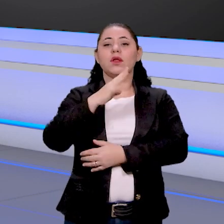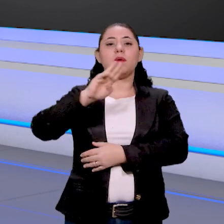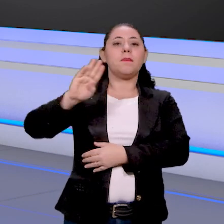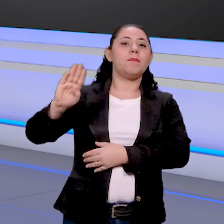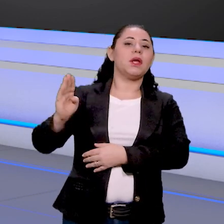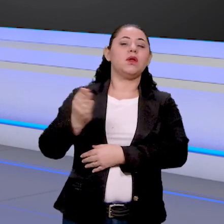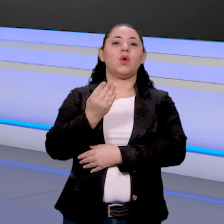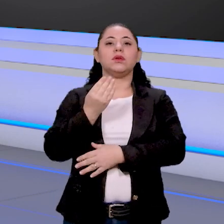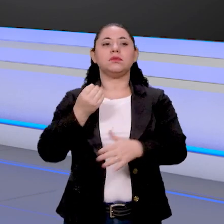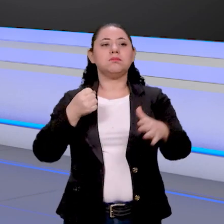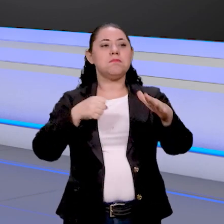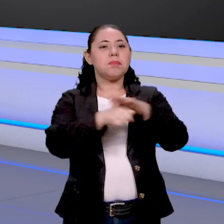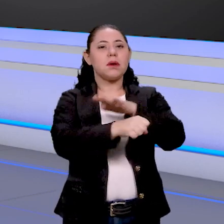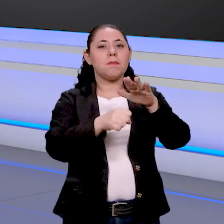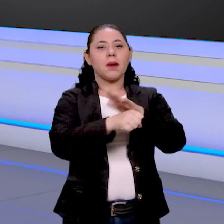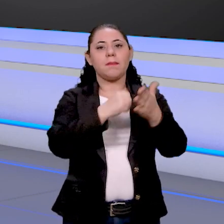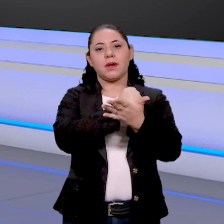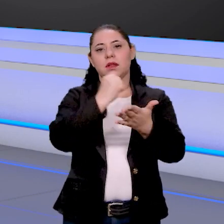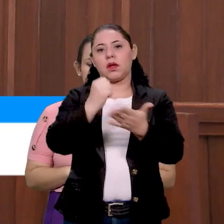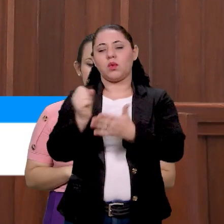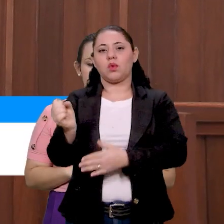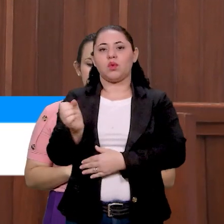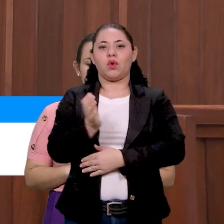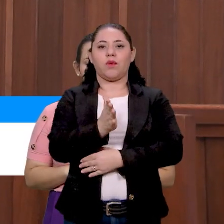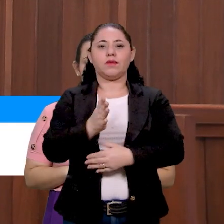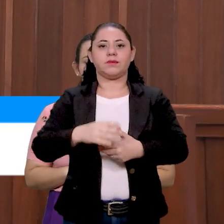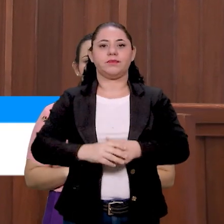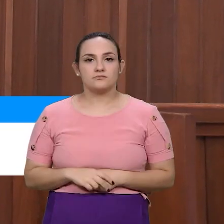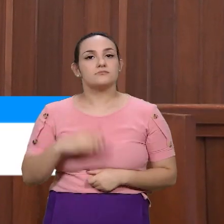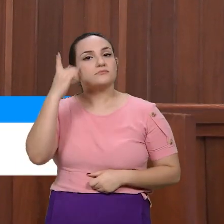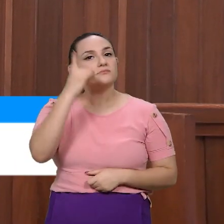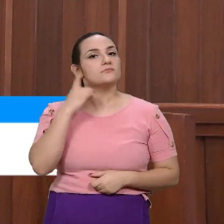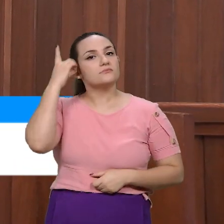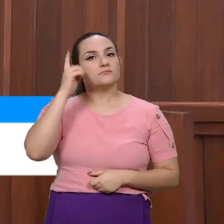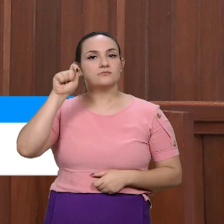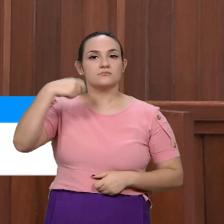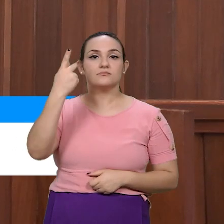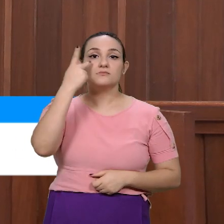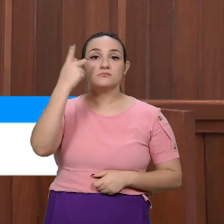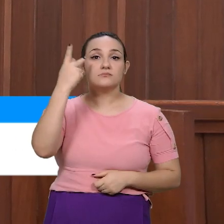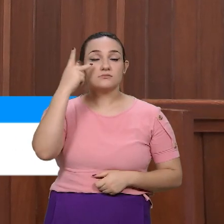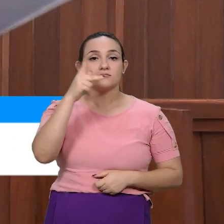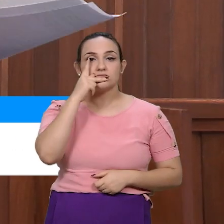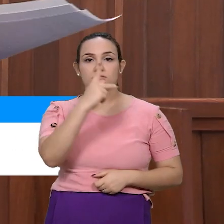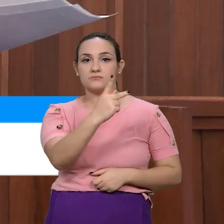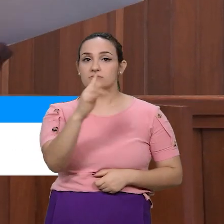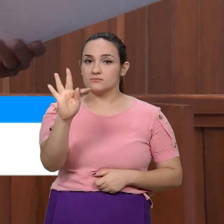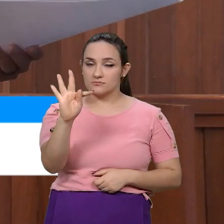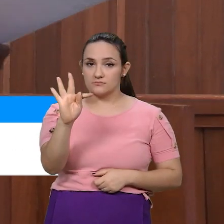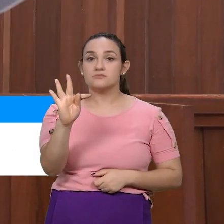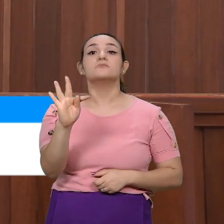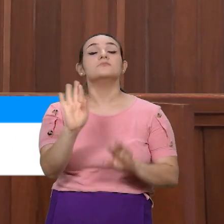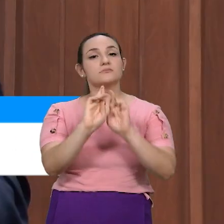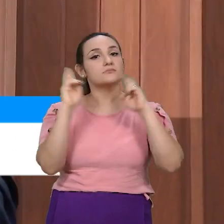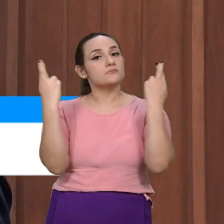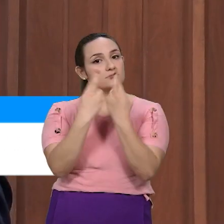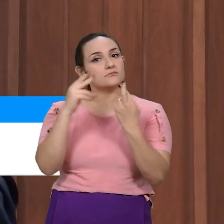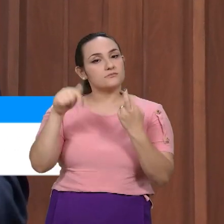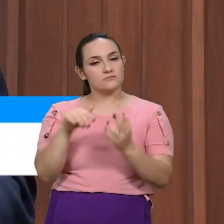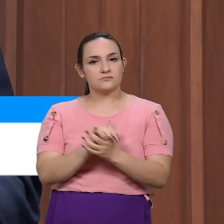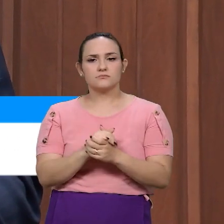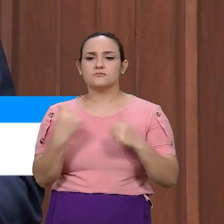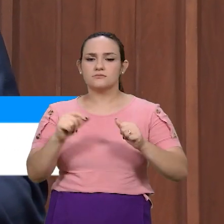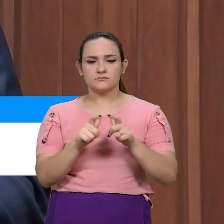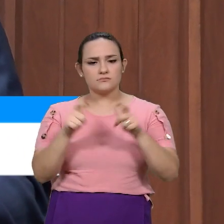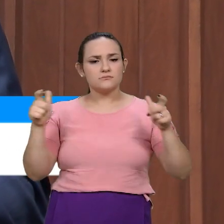para a implantação de novas matrículas. O deputado Pedro Kemp, do PT, defendeu durante sessão na Alemes que a